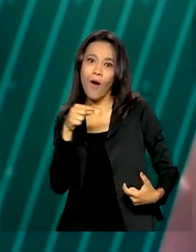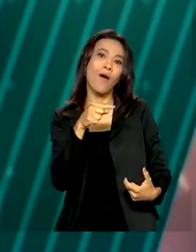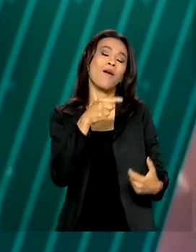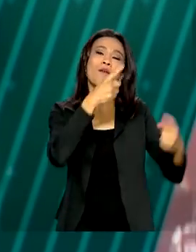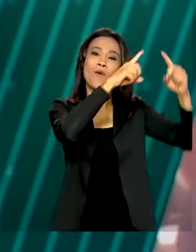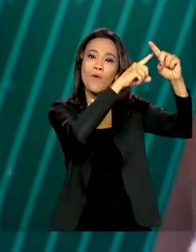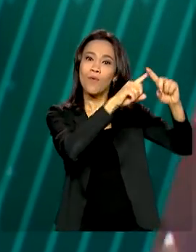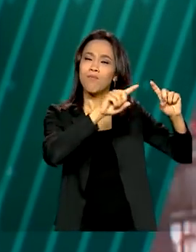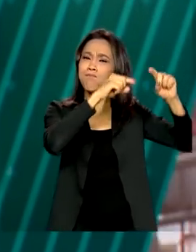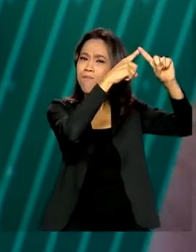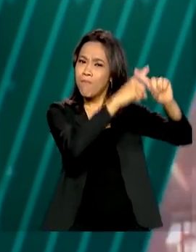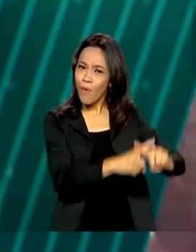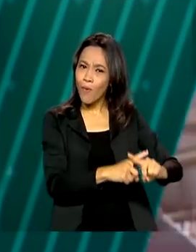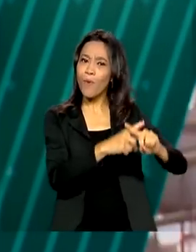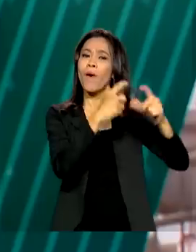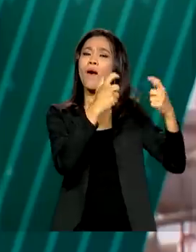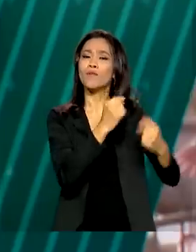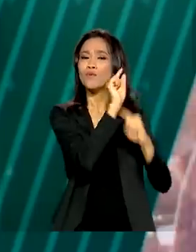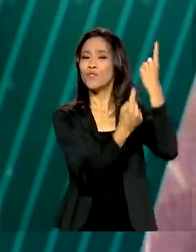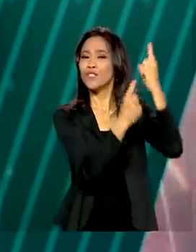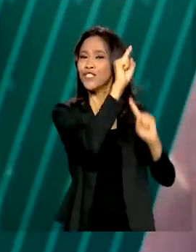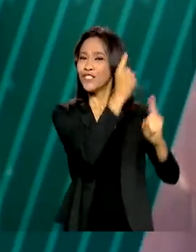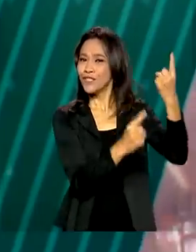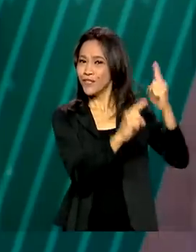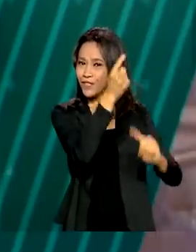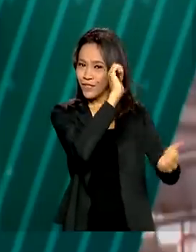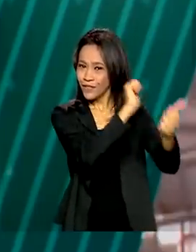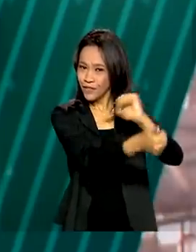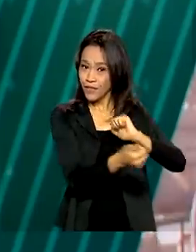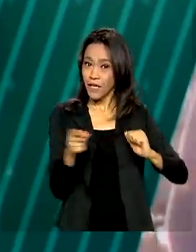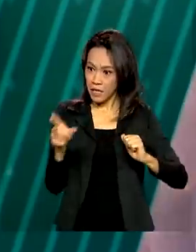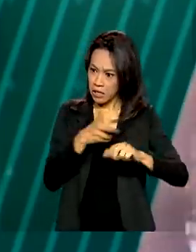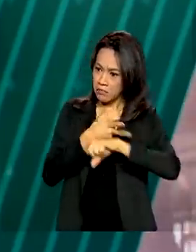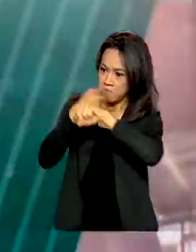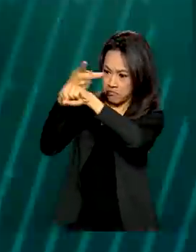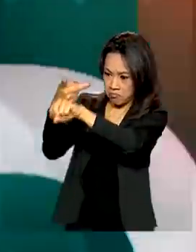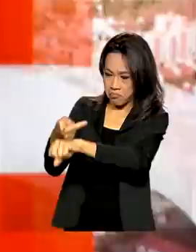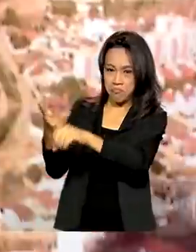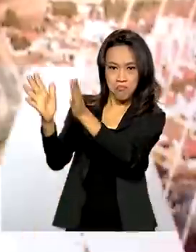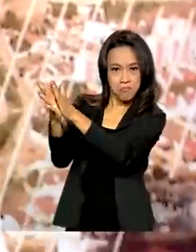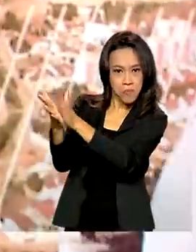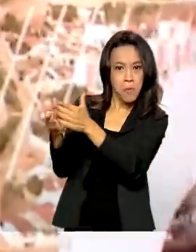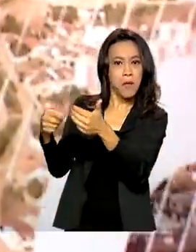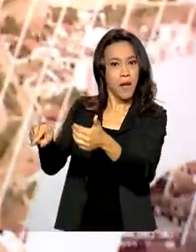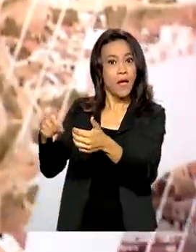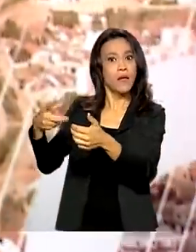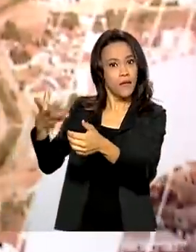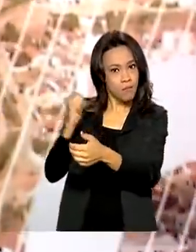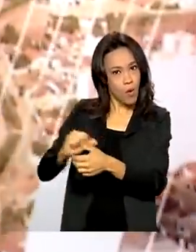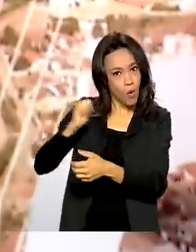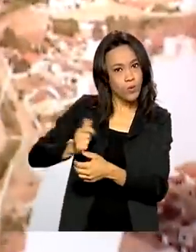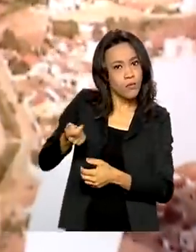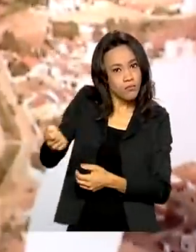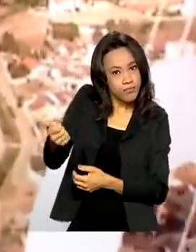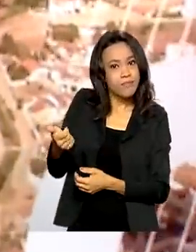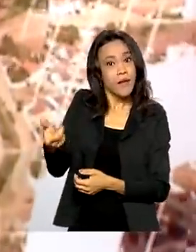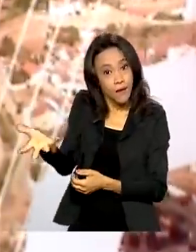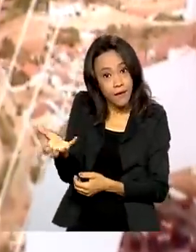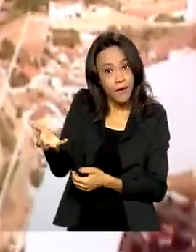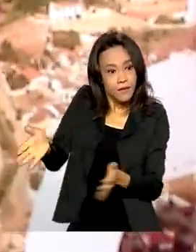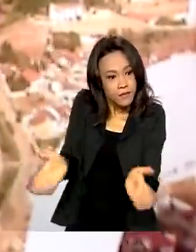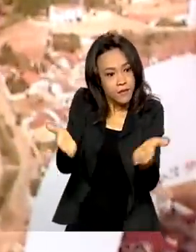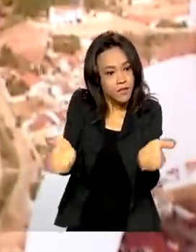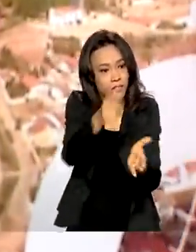em novembro. Além de colecionar títulos, receber o Bolsa Atleta, ele quer incentivar pessoas com deficiência